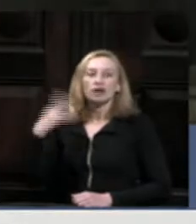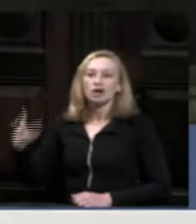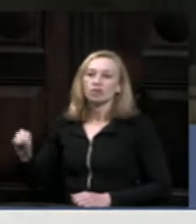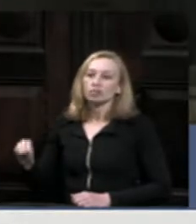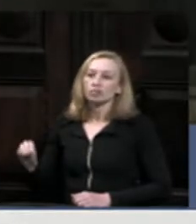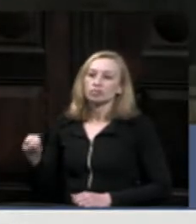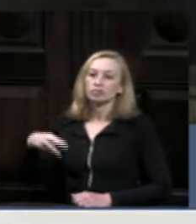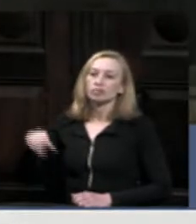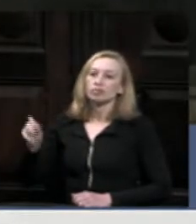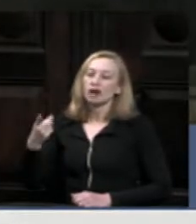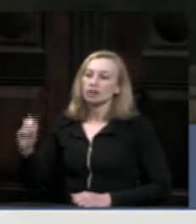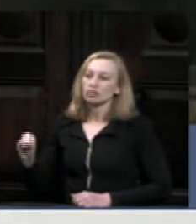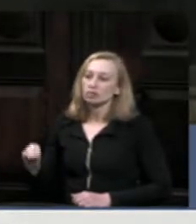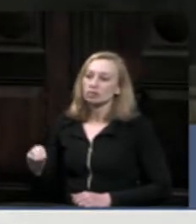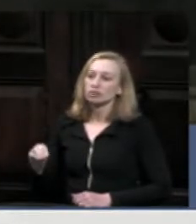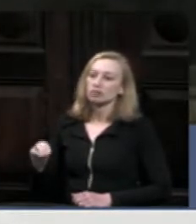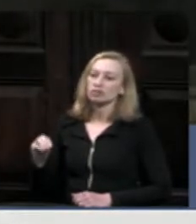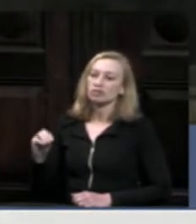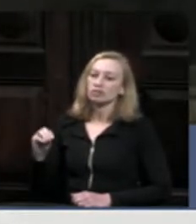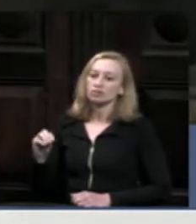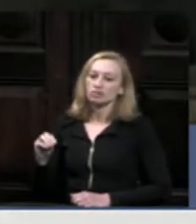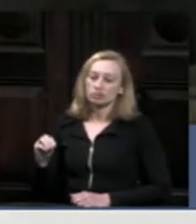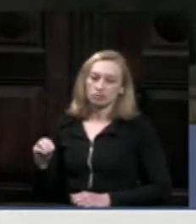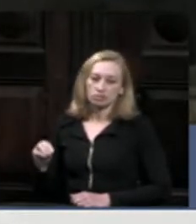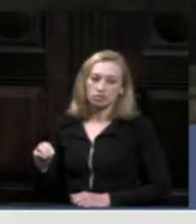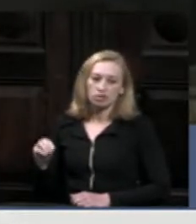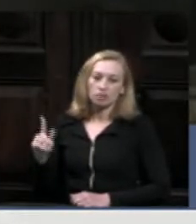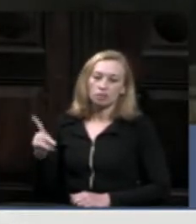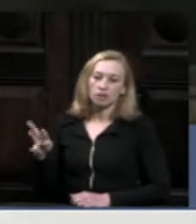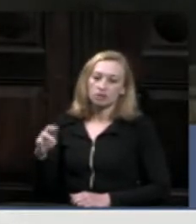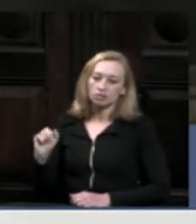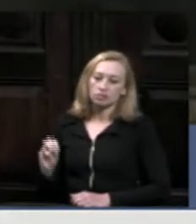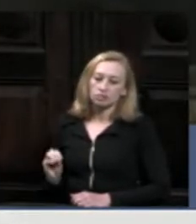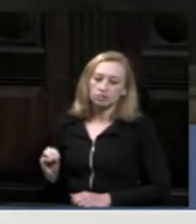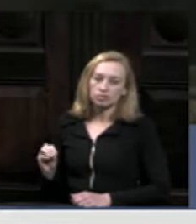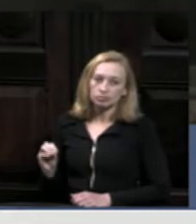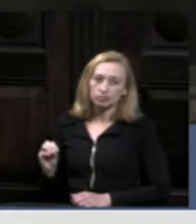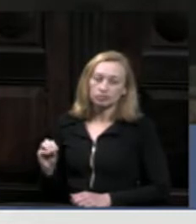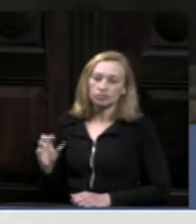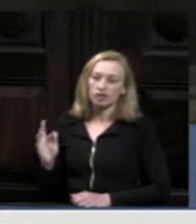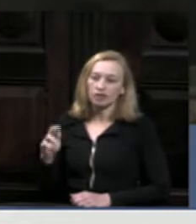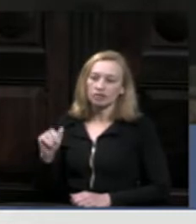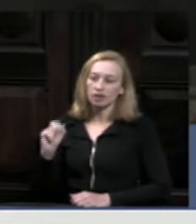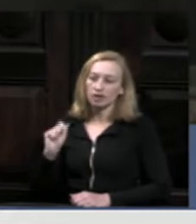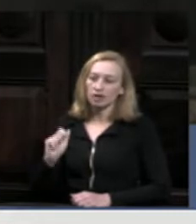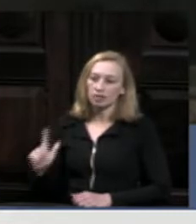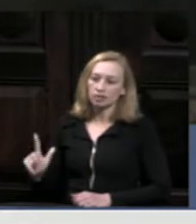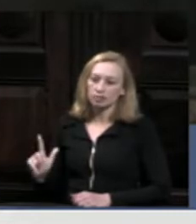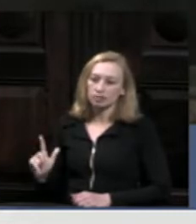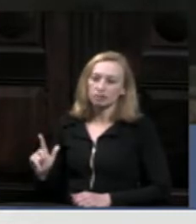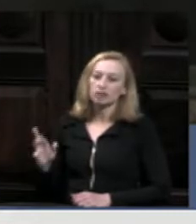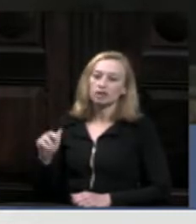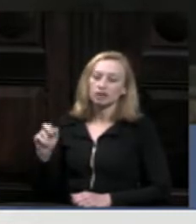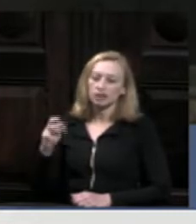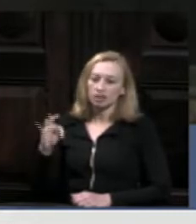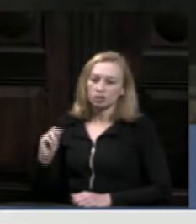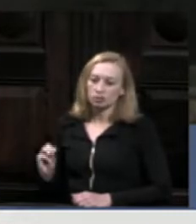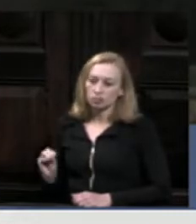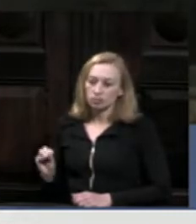Miller, Marcos Vinícius, Pedro Augusto, Rafael Pisciani, Renato